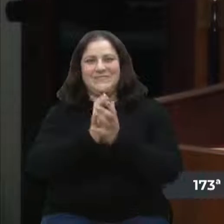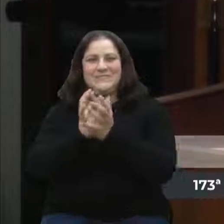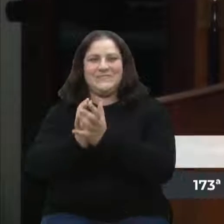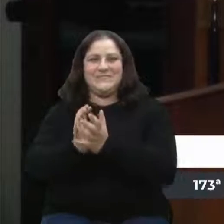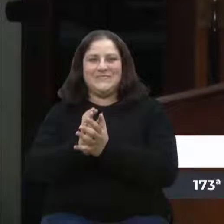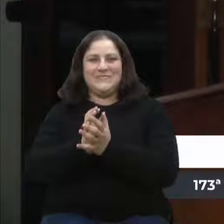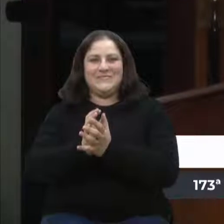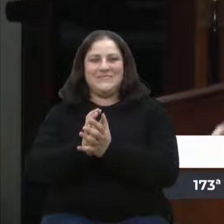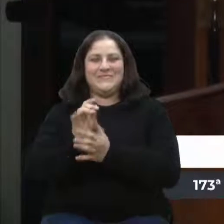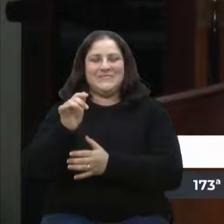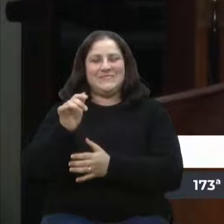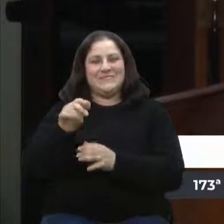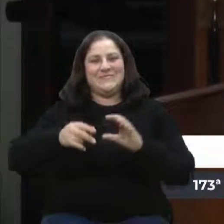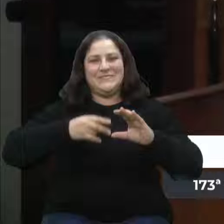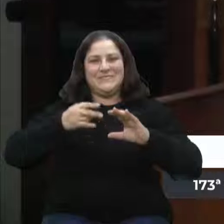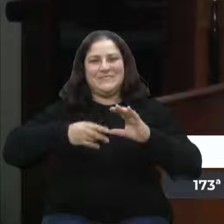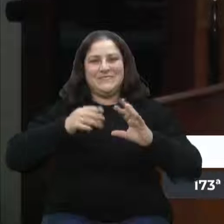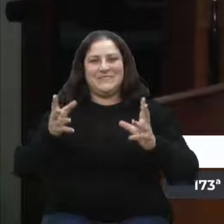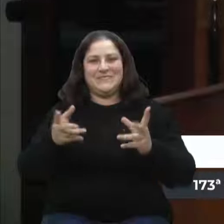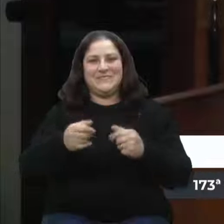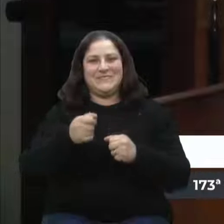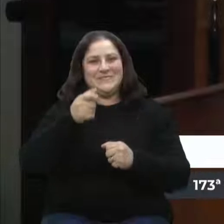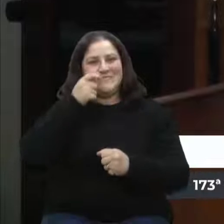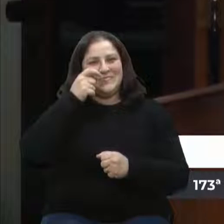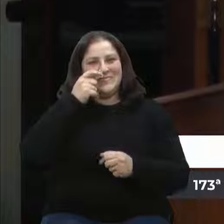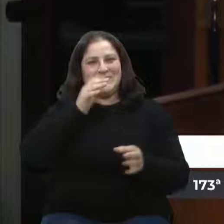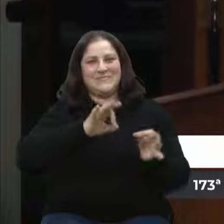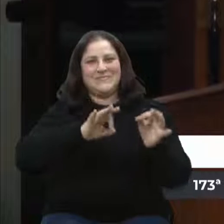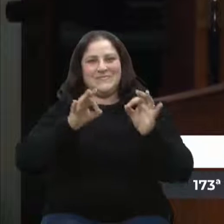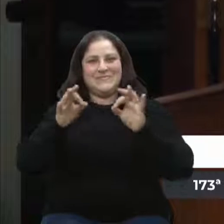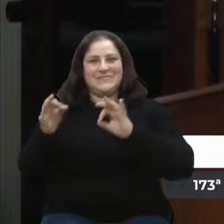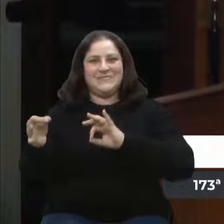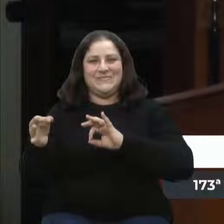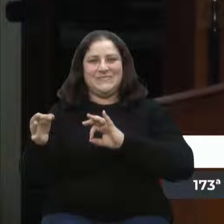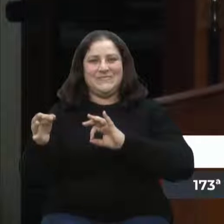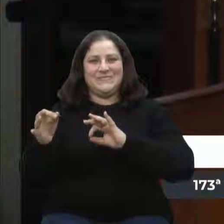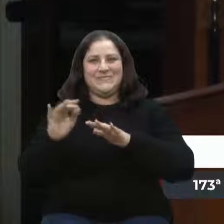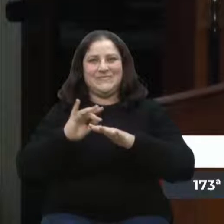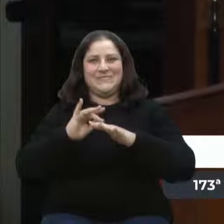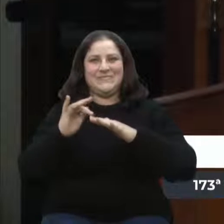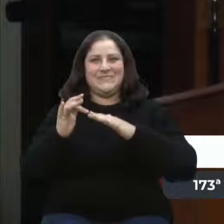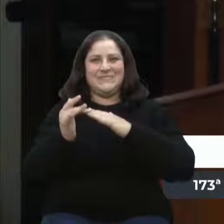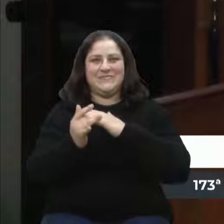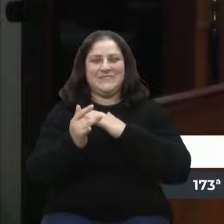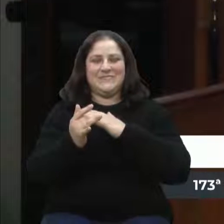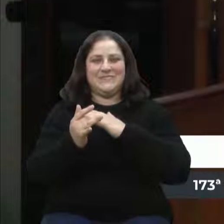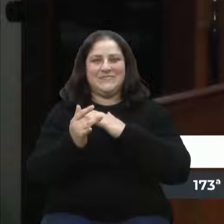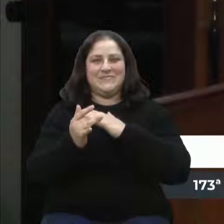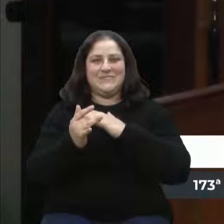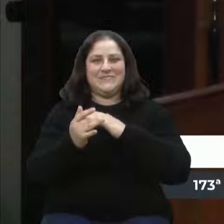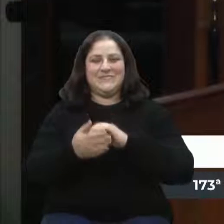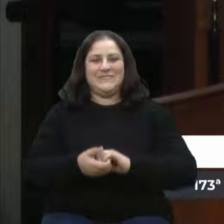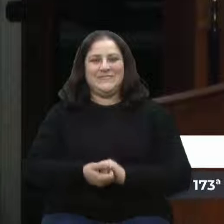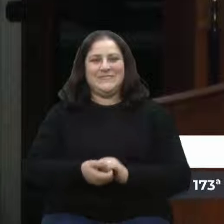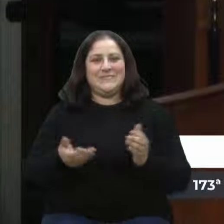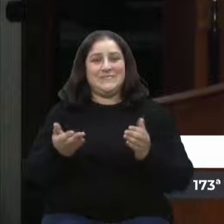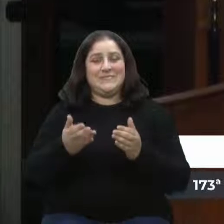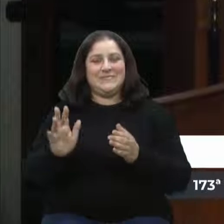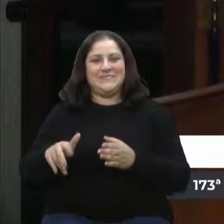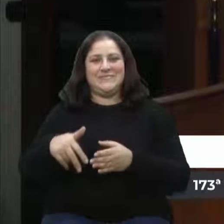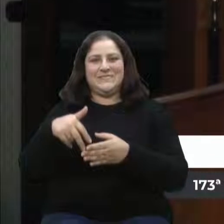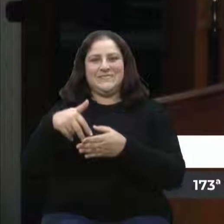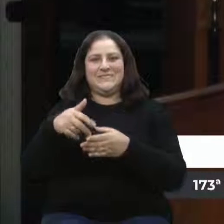colegas desta casa, a todos que nos acompanham através das redes sociais. Bom, hoje eu subo essa